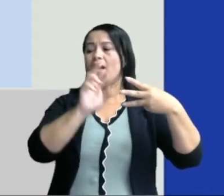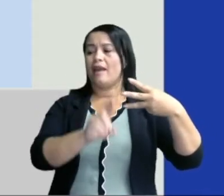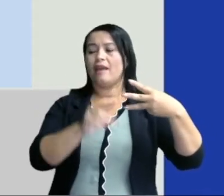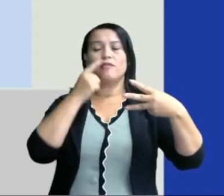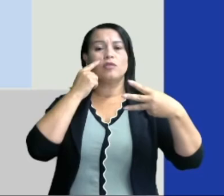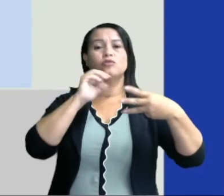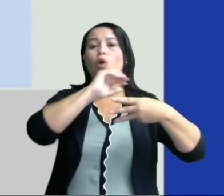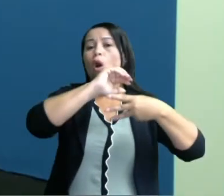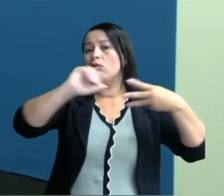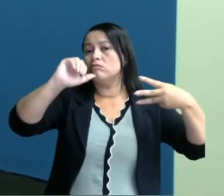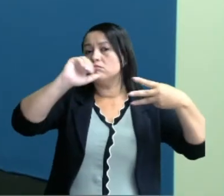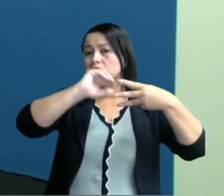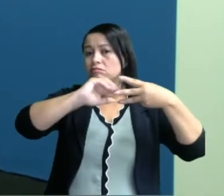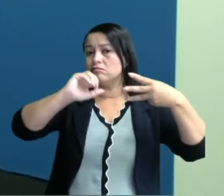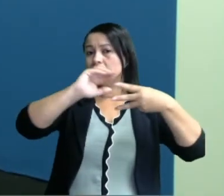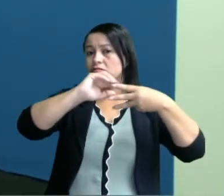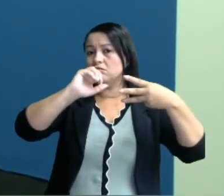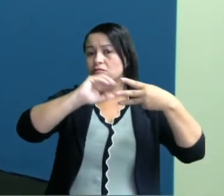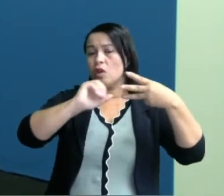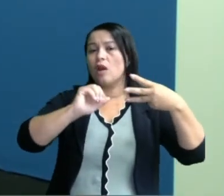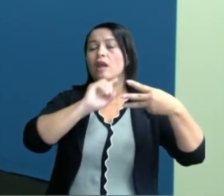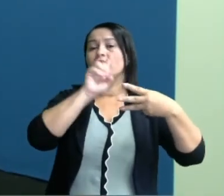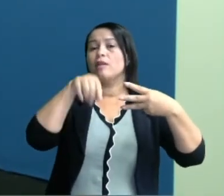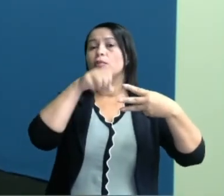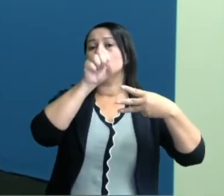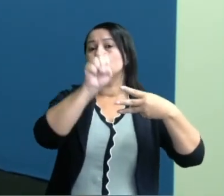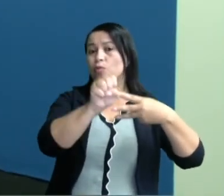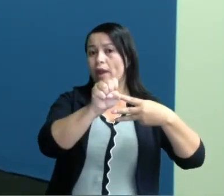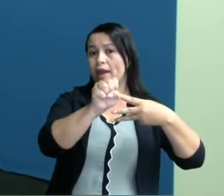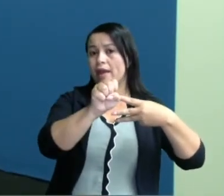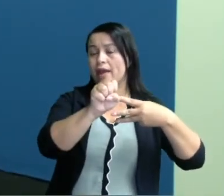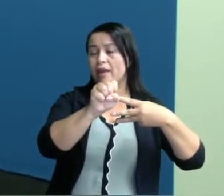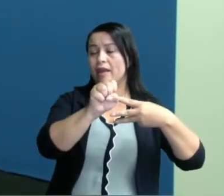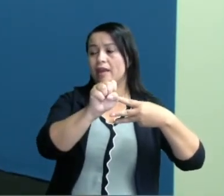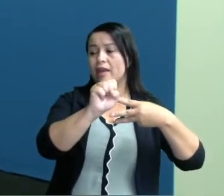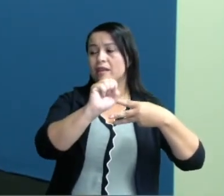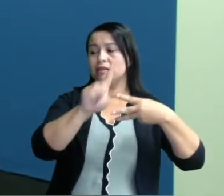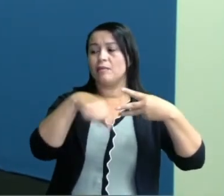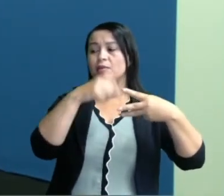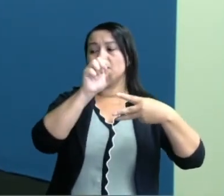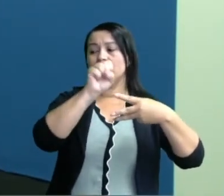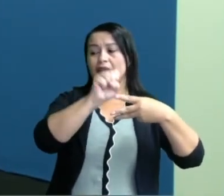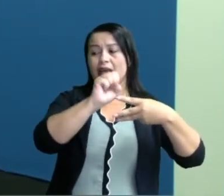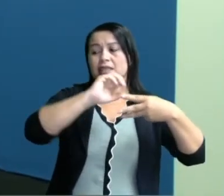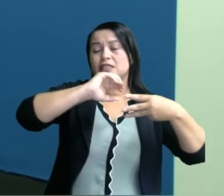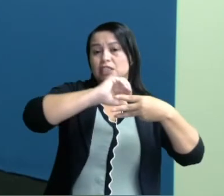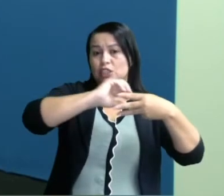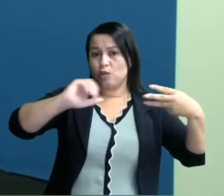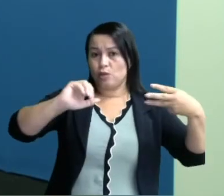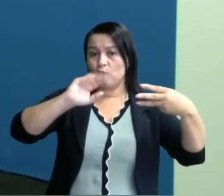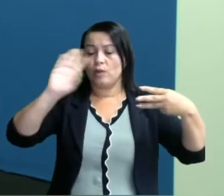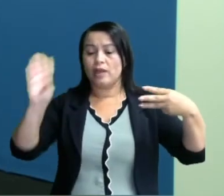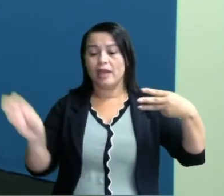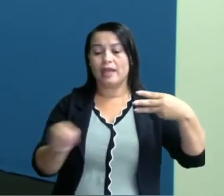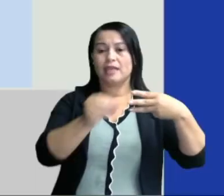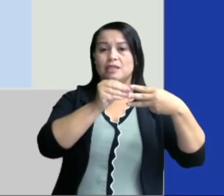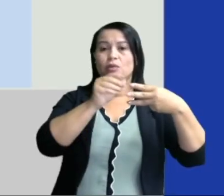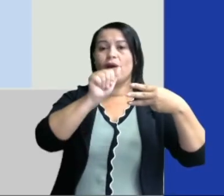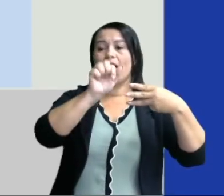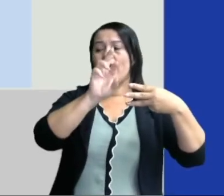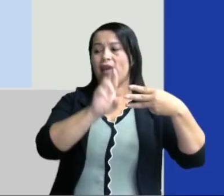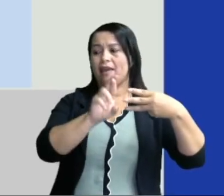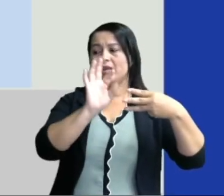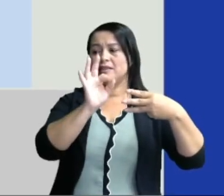tá? A gente tirou as letras que tem depois da letra S e acrescentamos